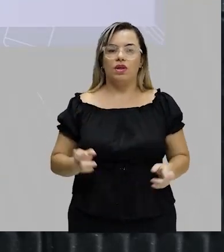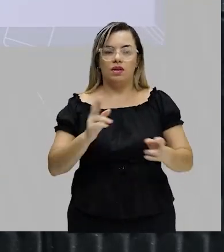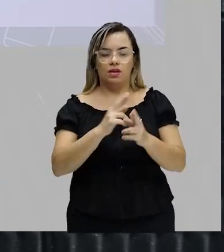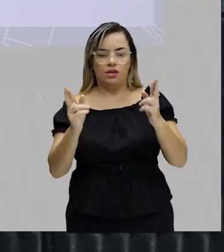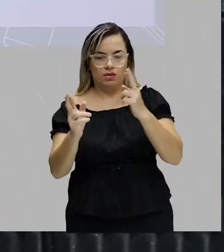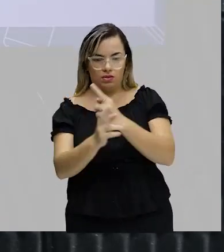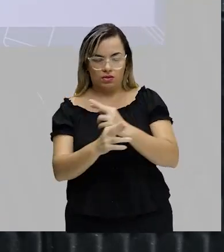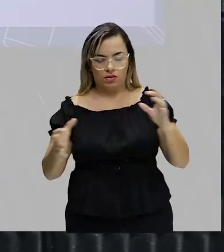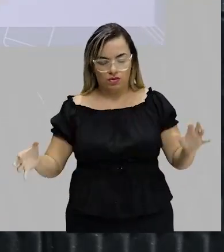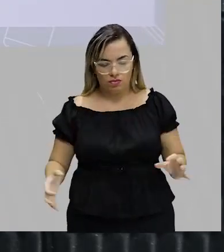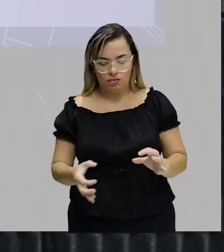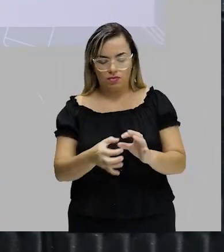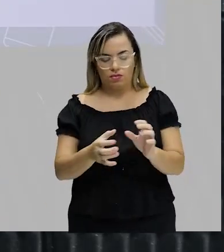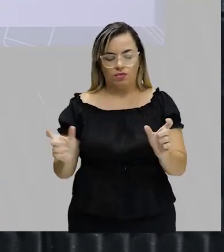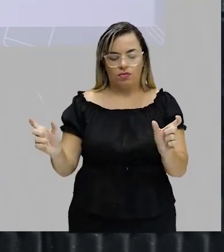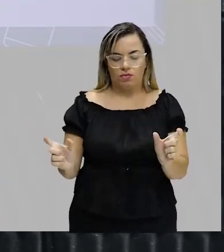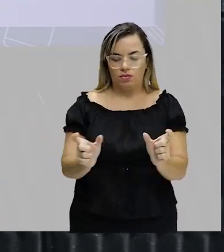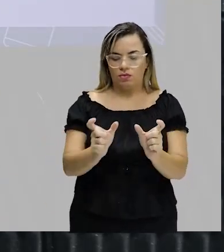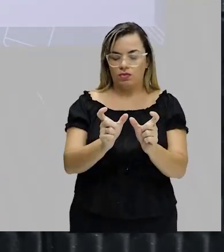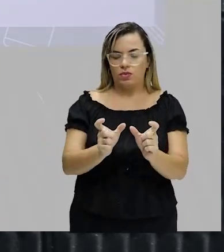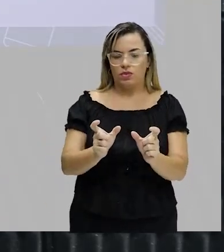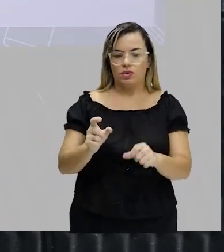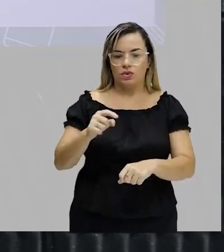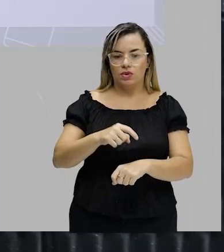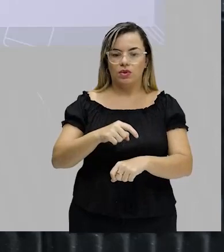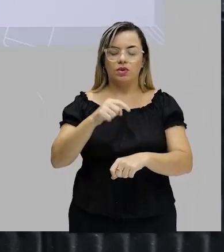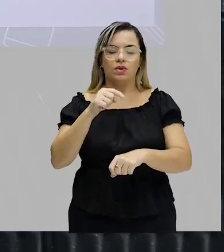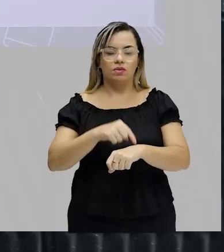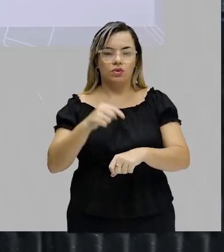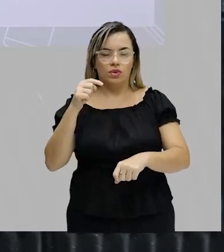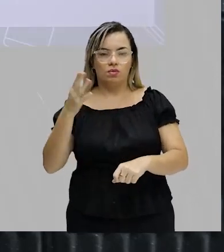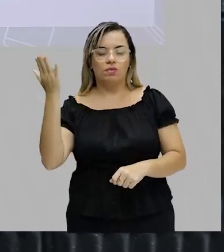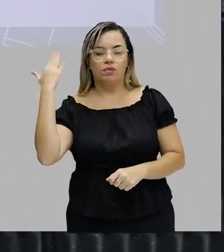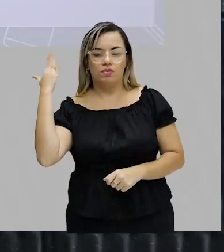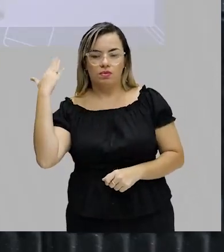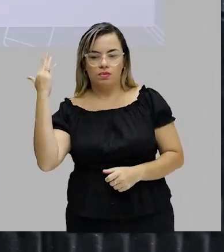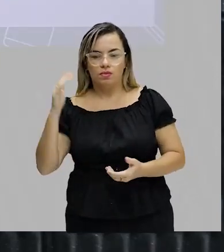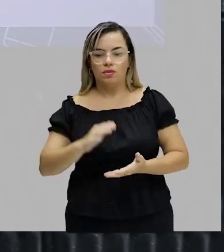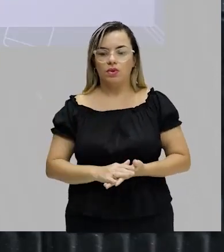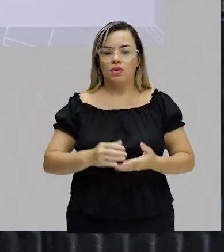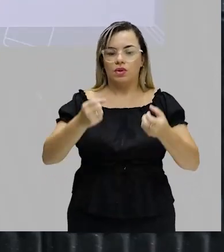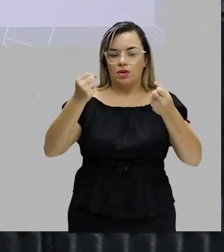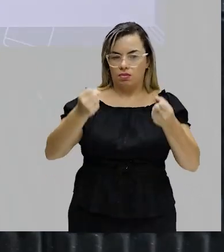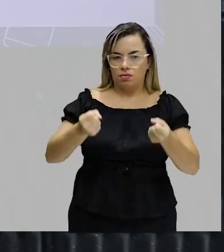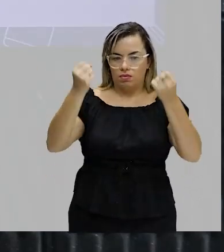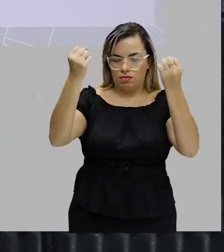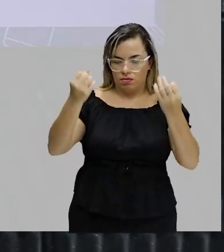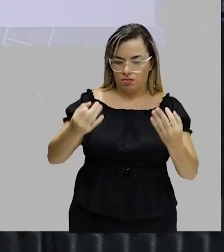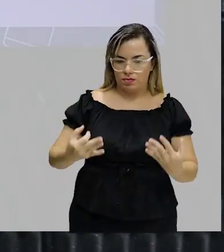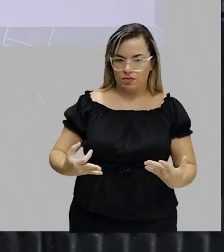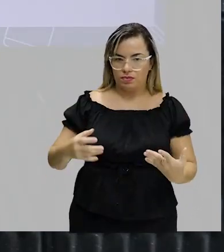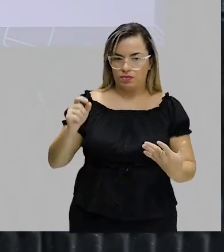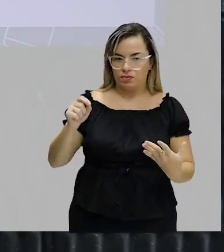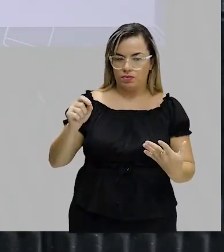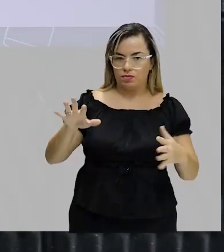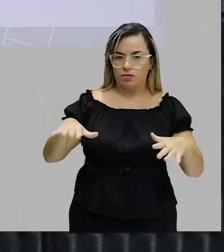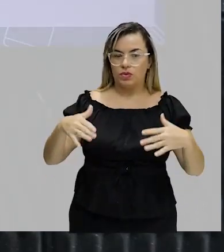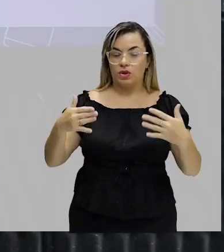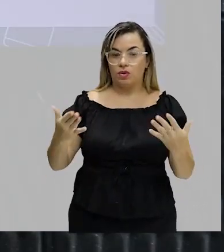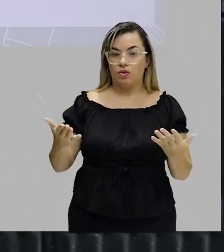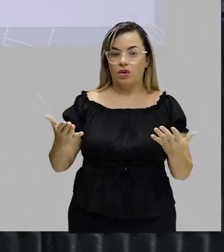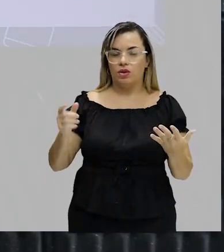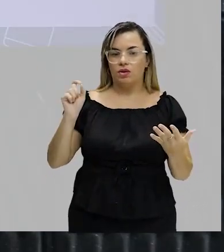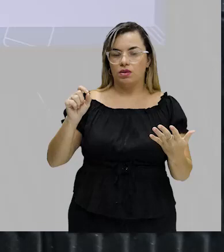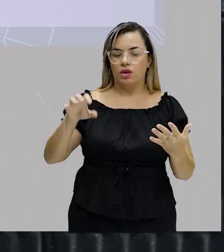ou fazer conexões temporais ou conexões no tempo. Elas podem explicar quando aquela